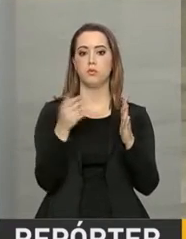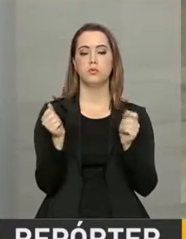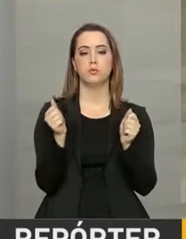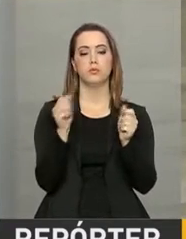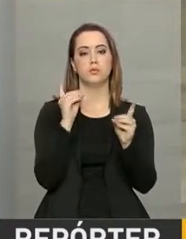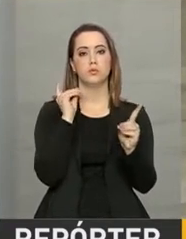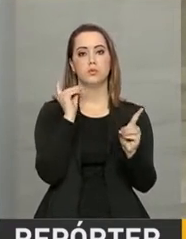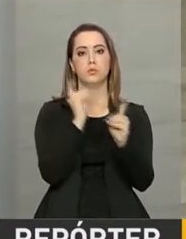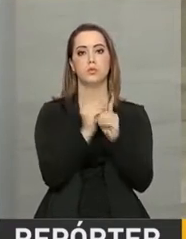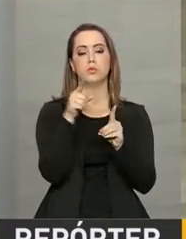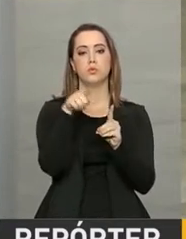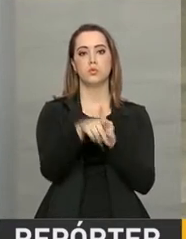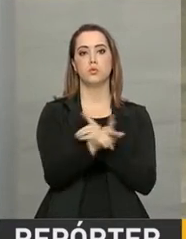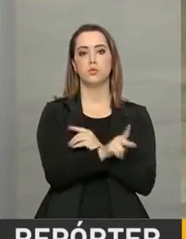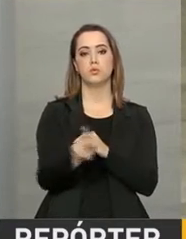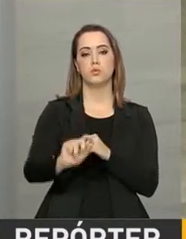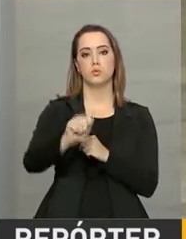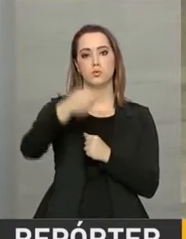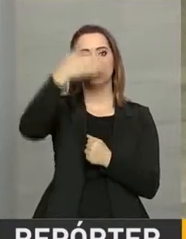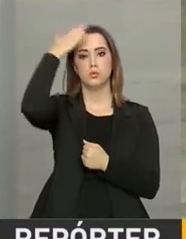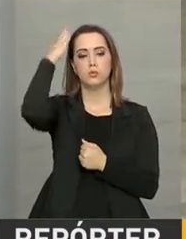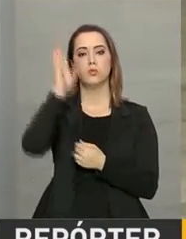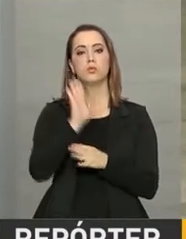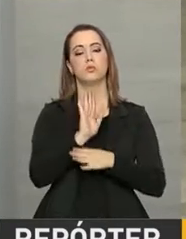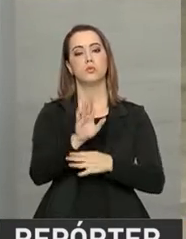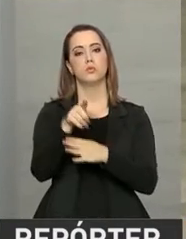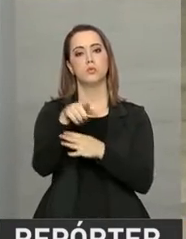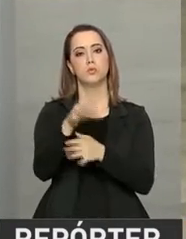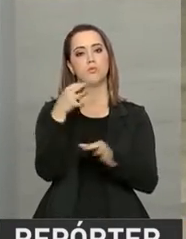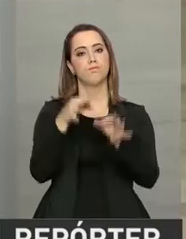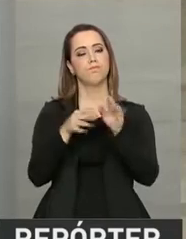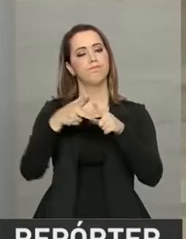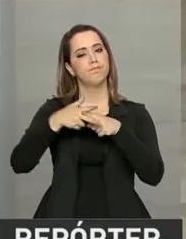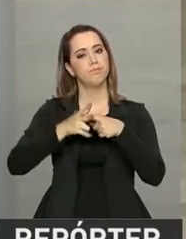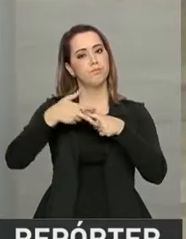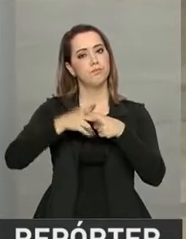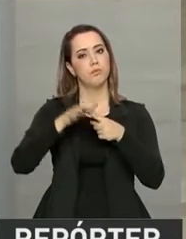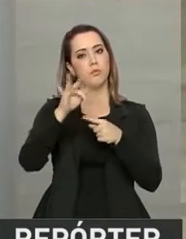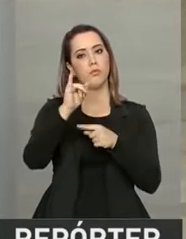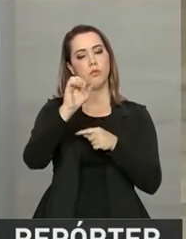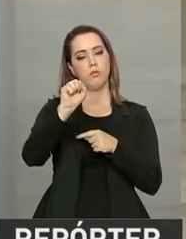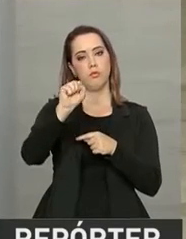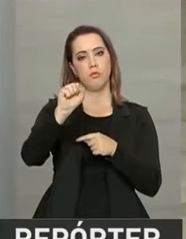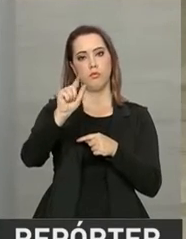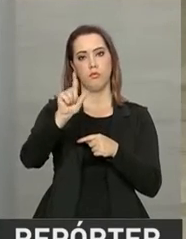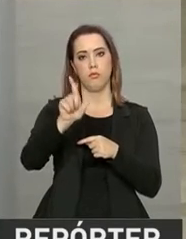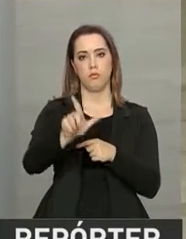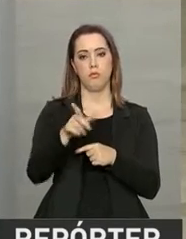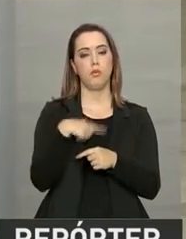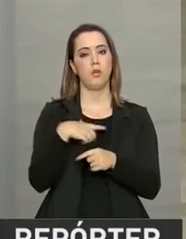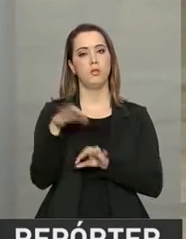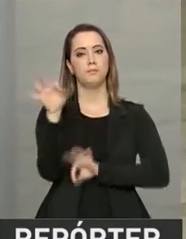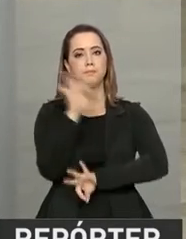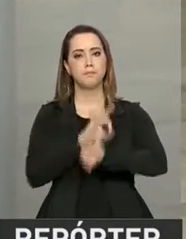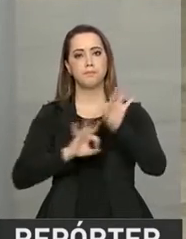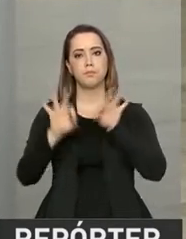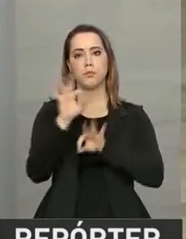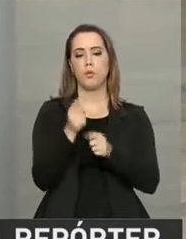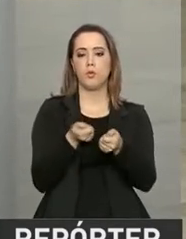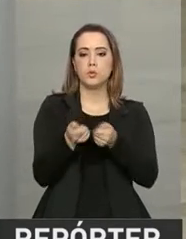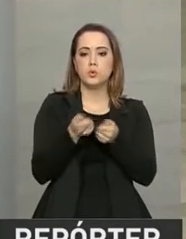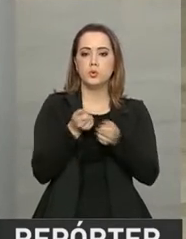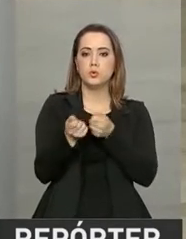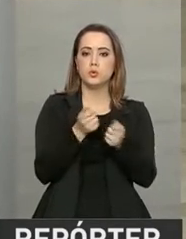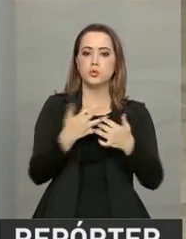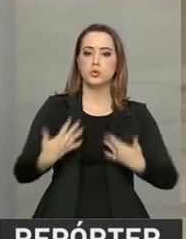presidente em exercício, Michel Temer, para manifestar apoio ao ajuste fiscal do governo, ou seja, ao controle dos gastos públicos.